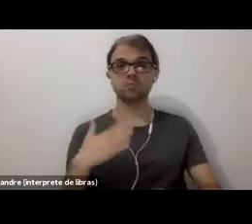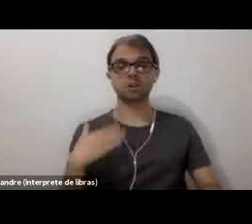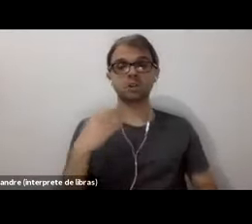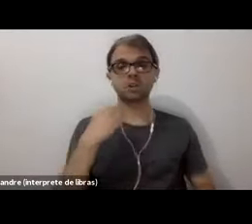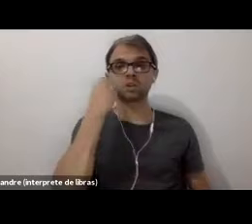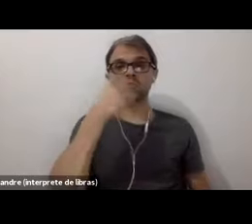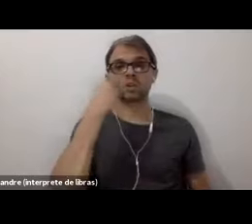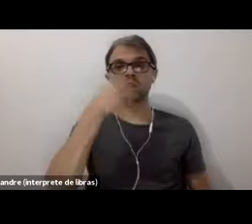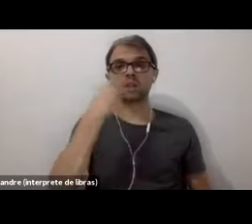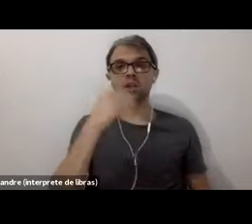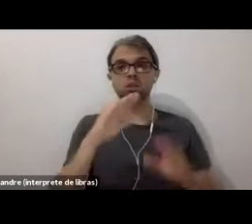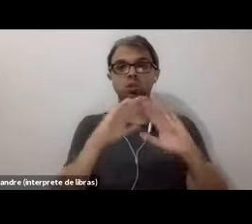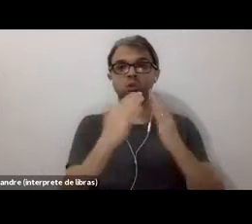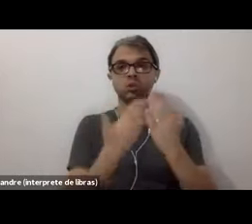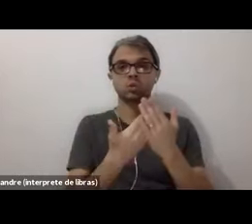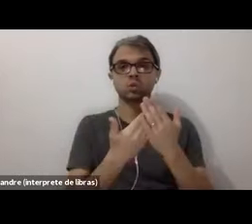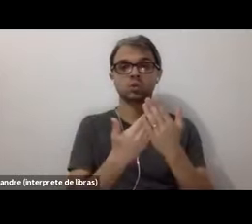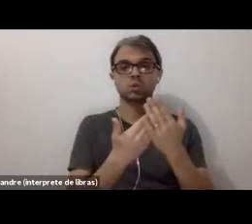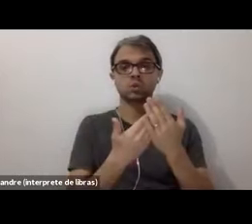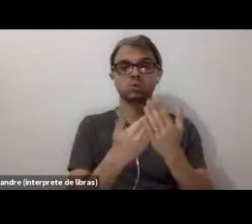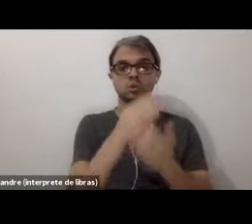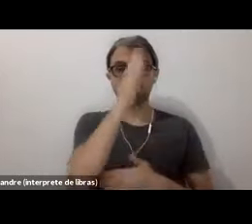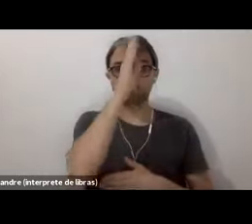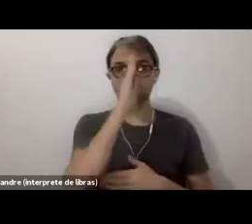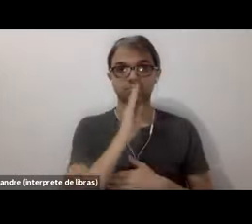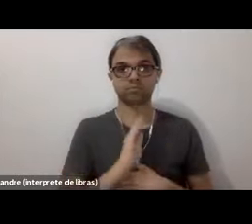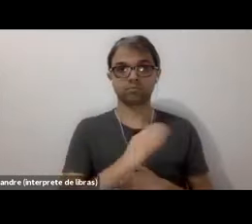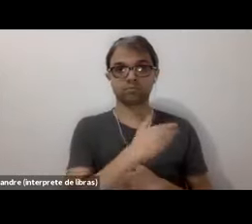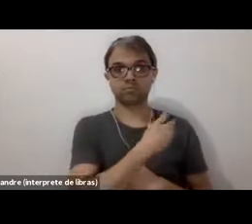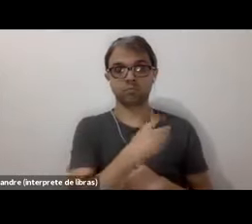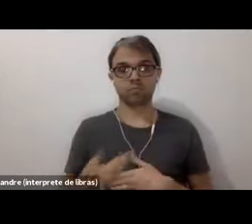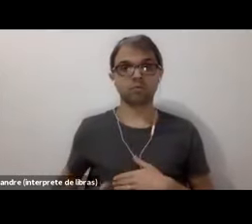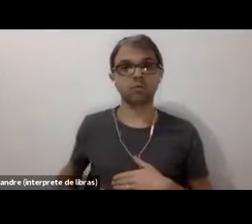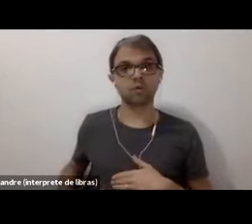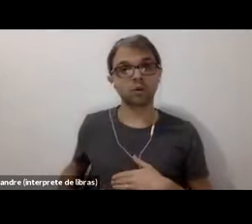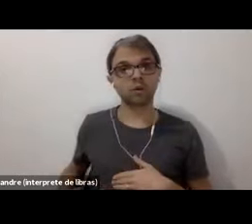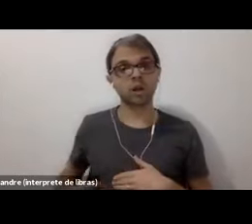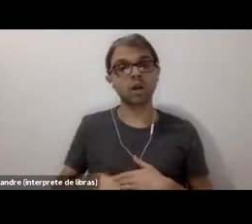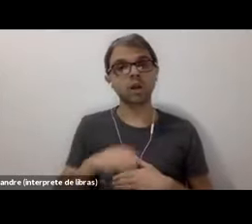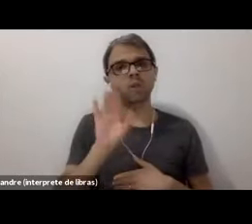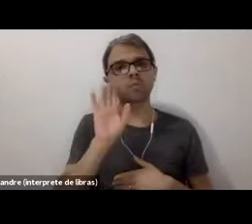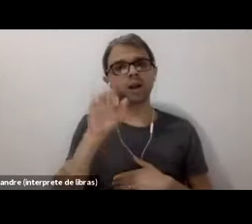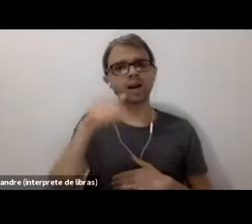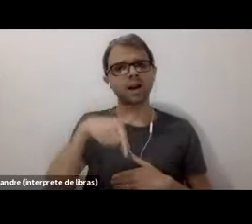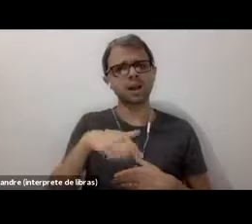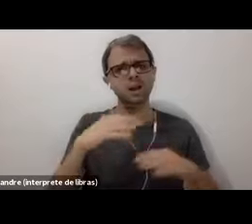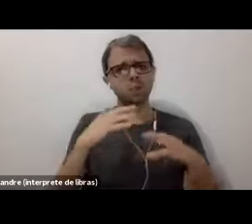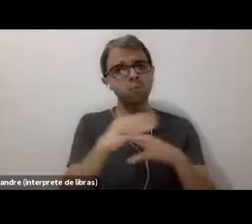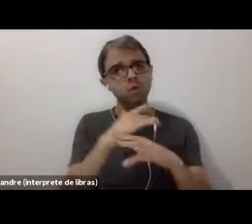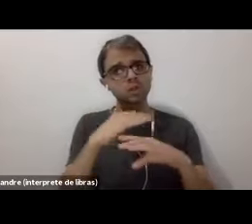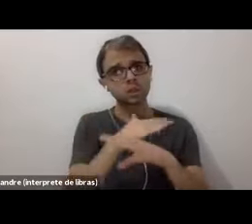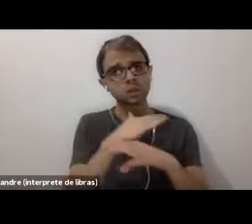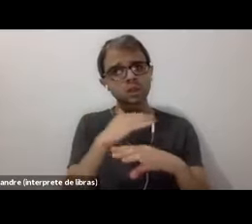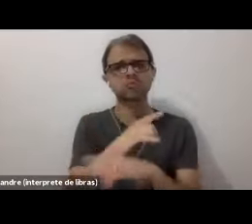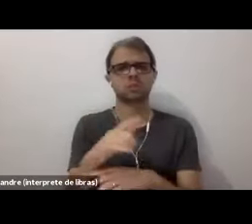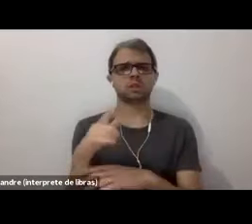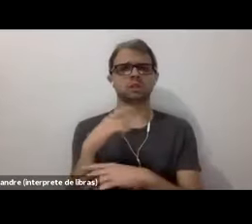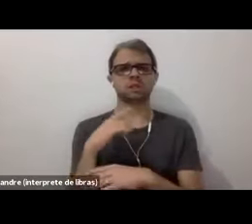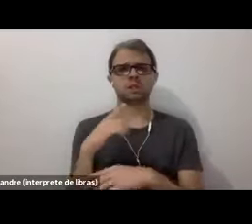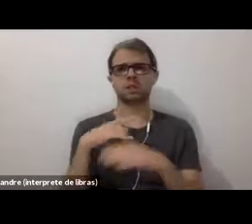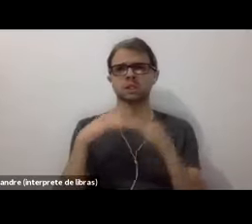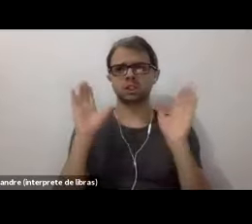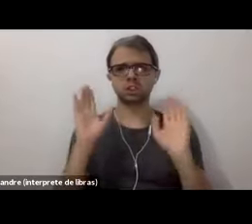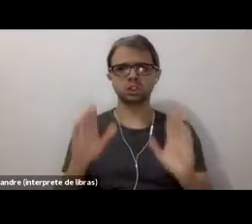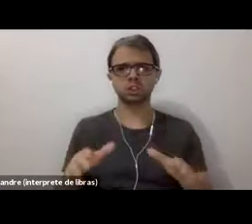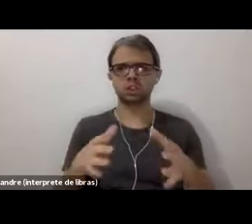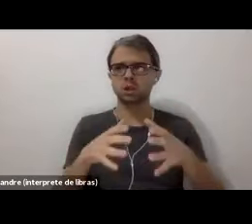escola pública, que é uma escola pública que está no município, gente, que a gente tem um município com uma estrutura, um município com uma renda grande